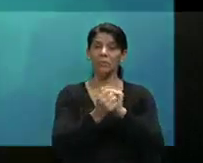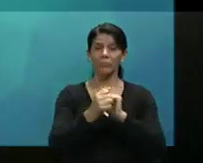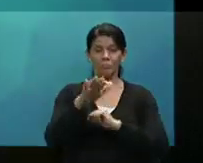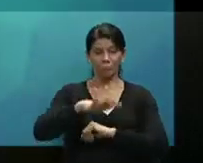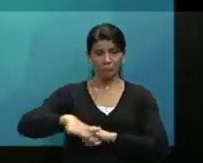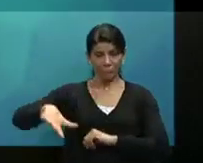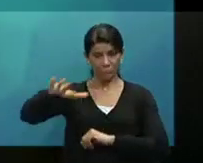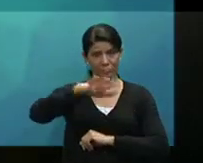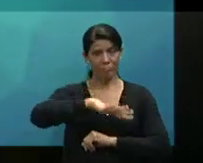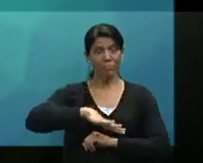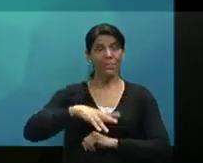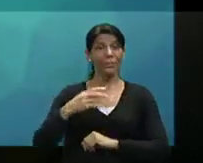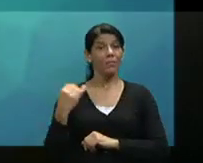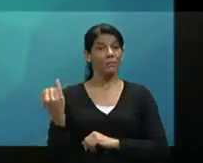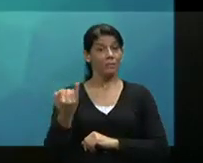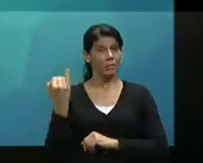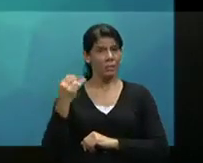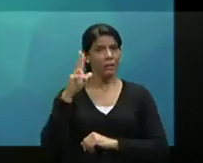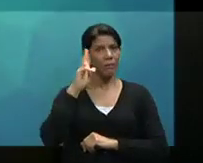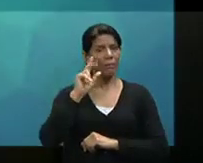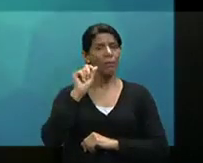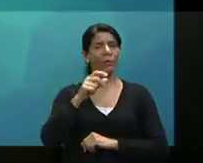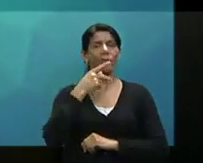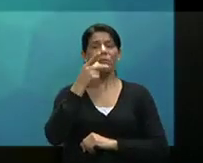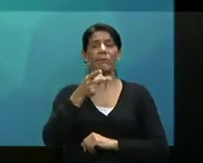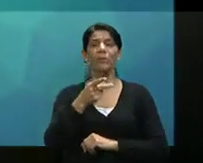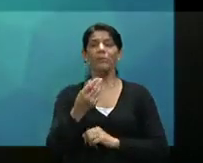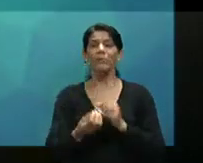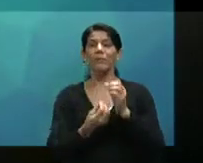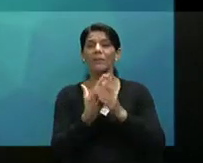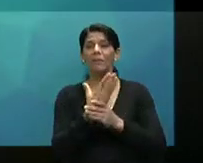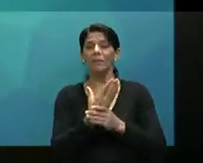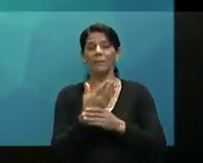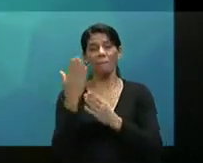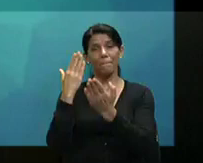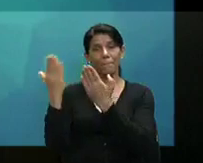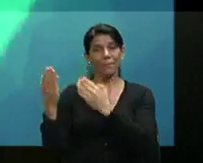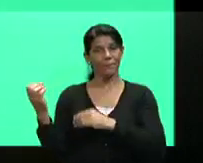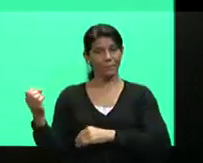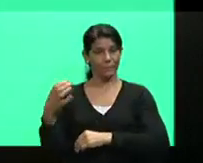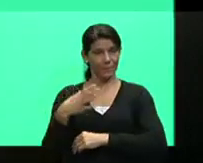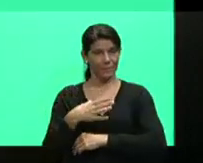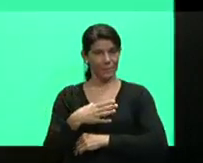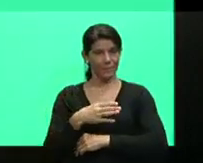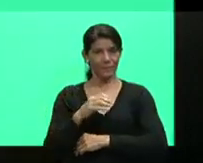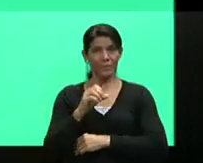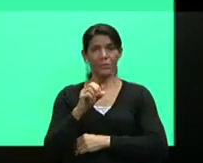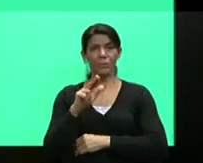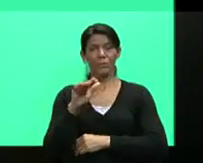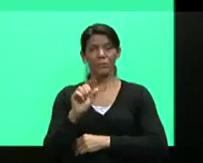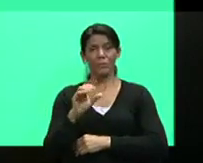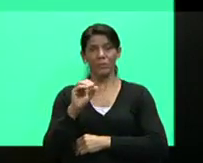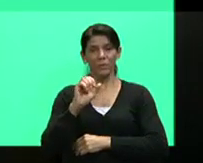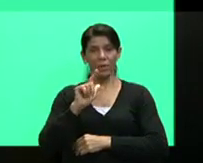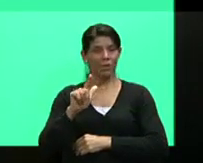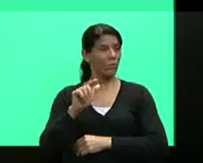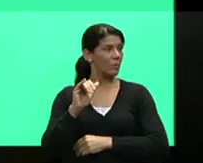público. Por isso, vale a pena lembrar do que disse um dos criadores da psicologia moderna, o suíço Carl